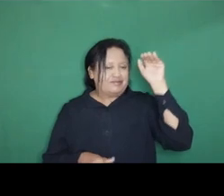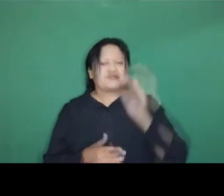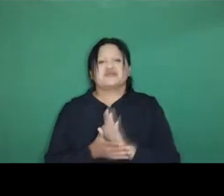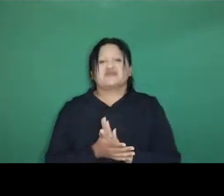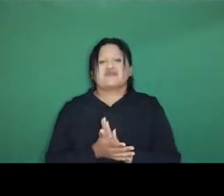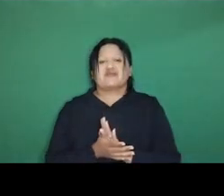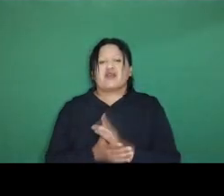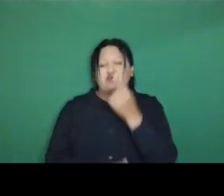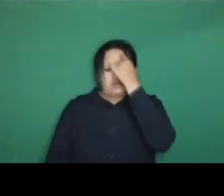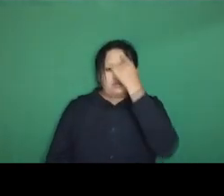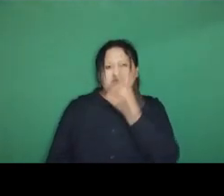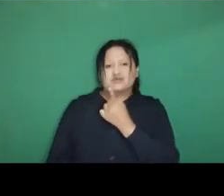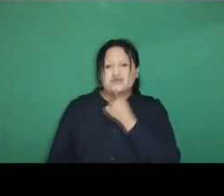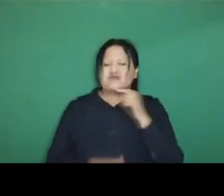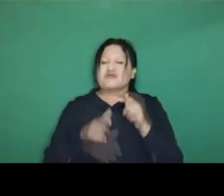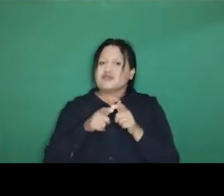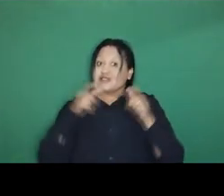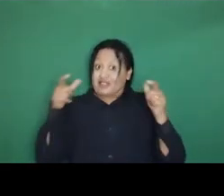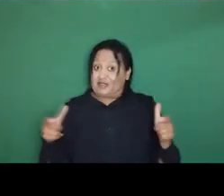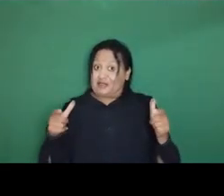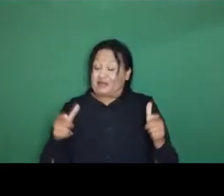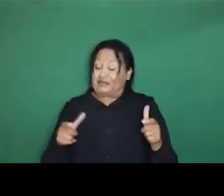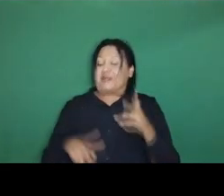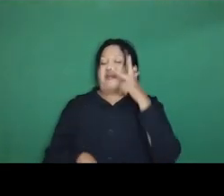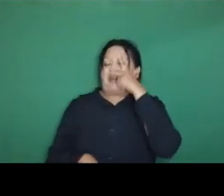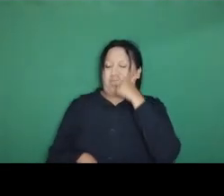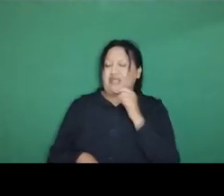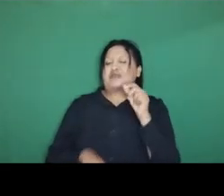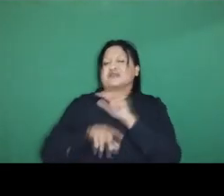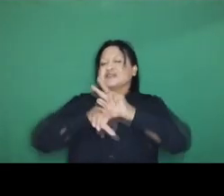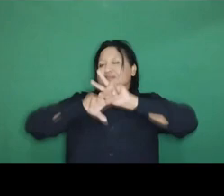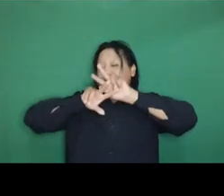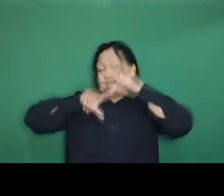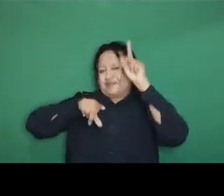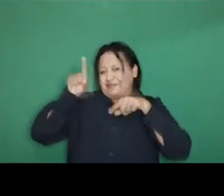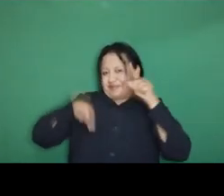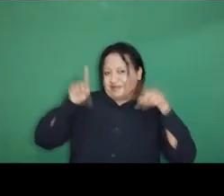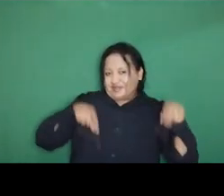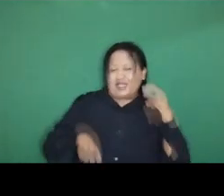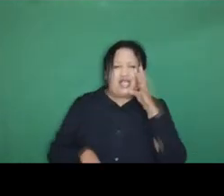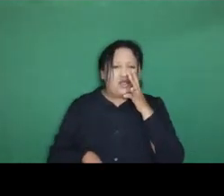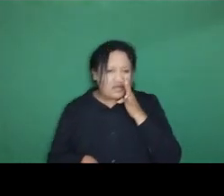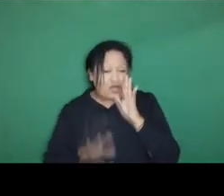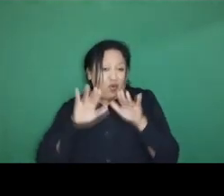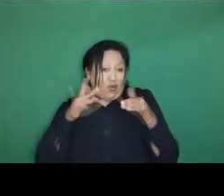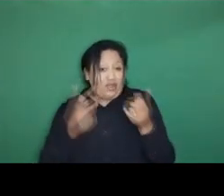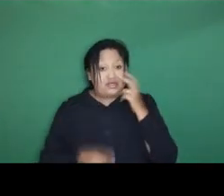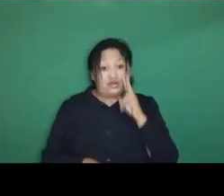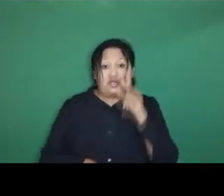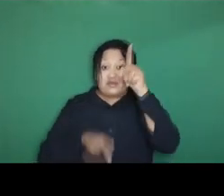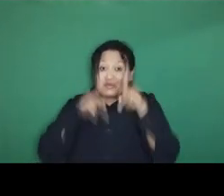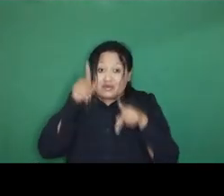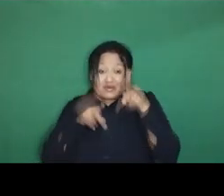com o perfil de crescimento apesar da variação que a gente observa quando a gente olha para a população